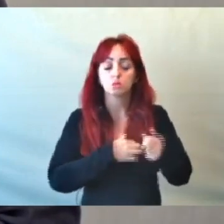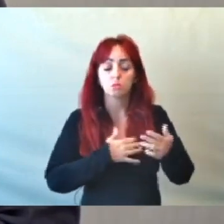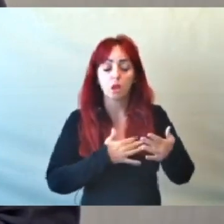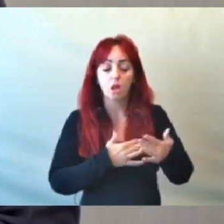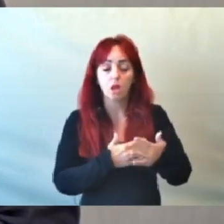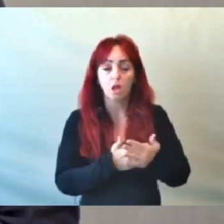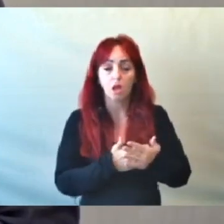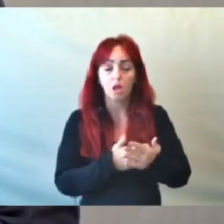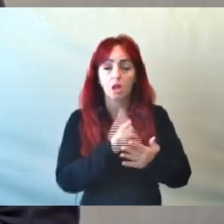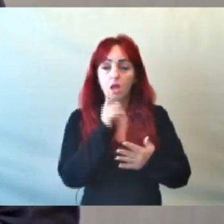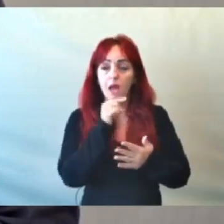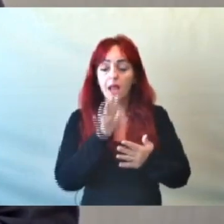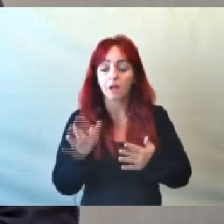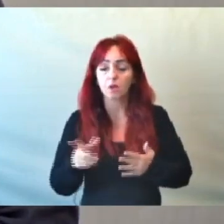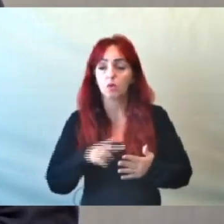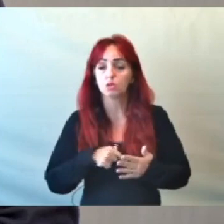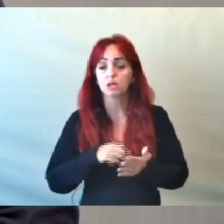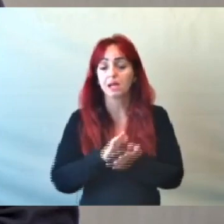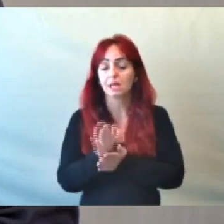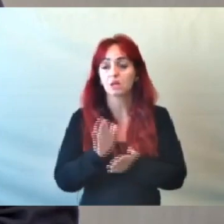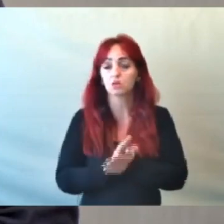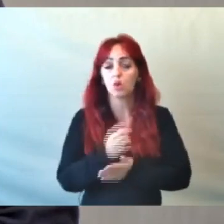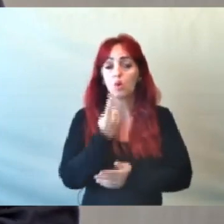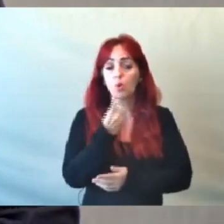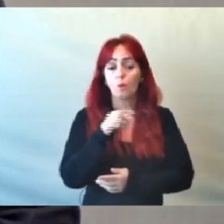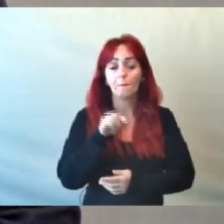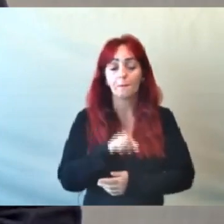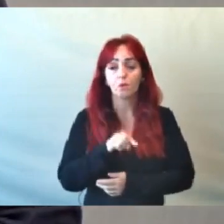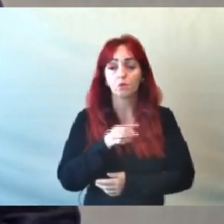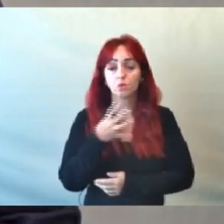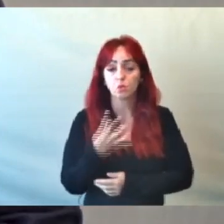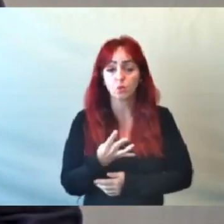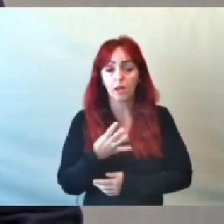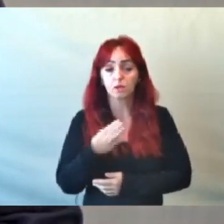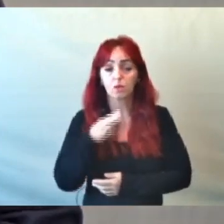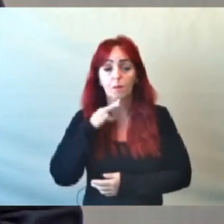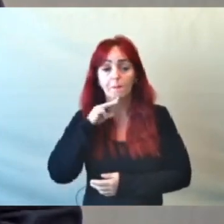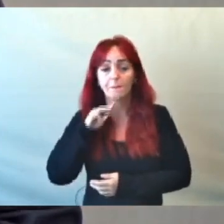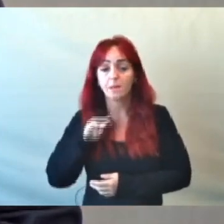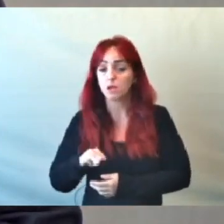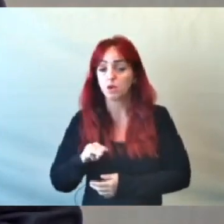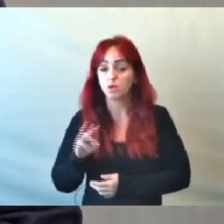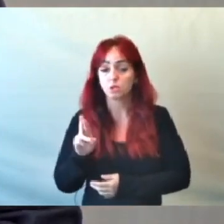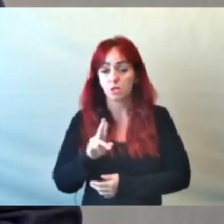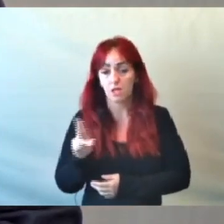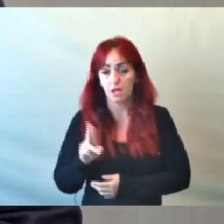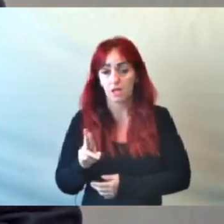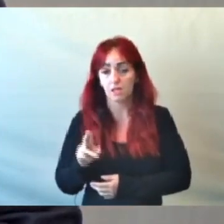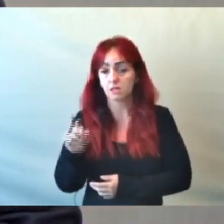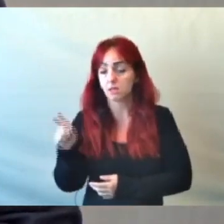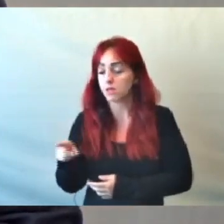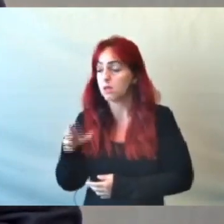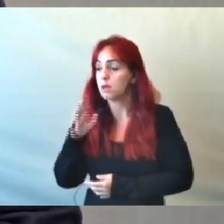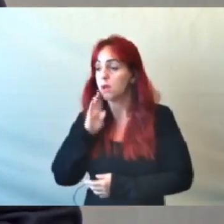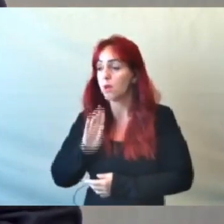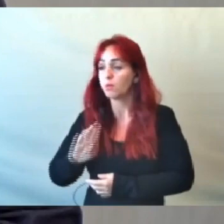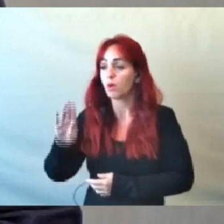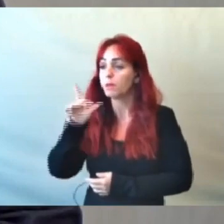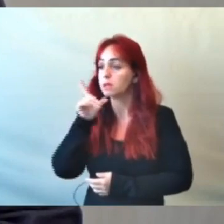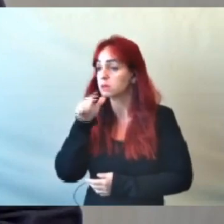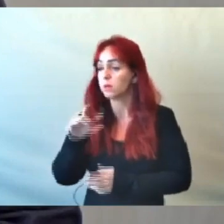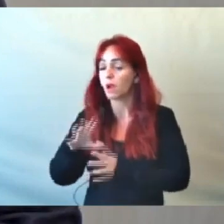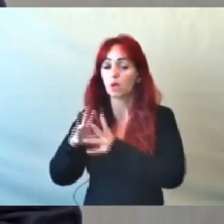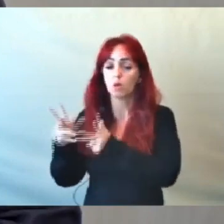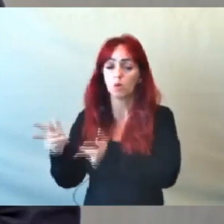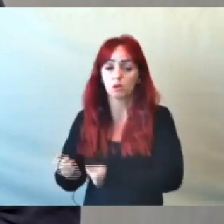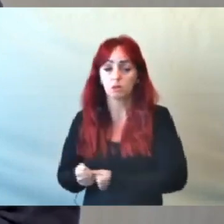R$1,4 bilhões sob promessas de entrega de uma lagoa despoluída. As pessoas falam aos ventos